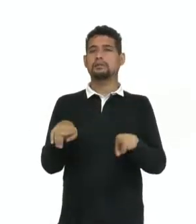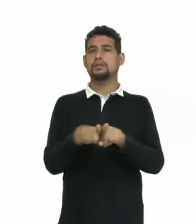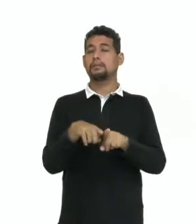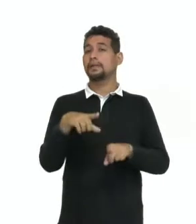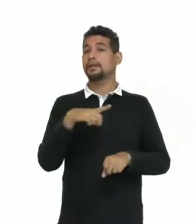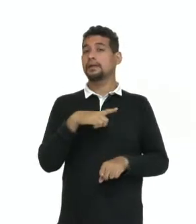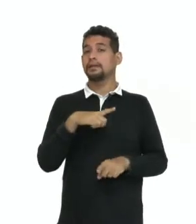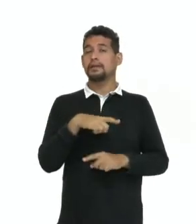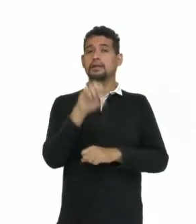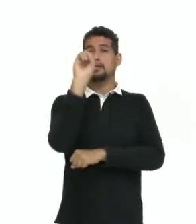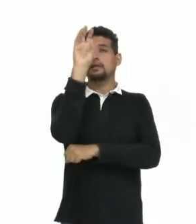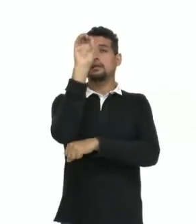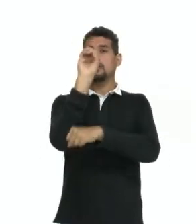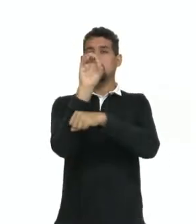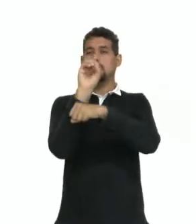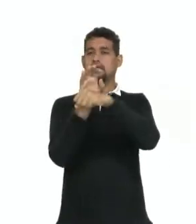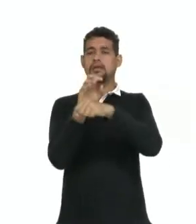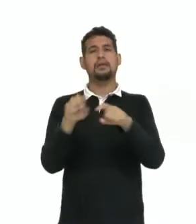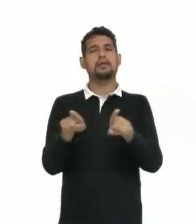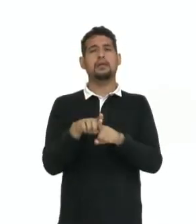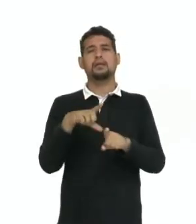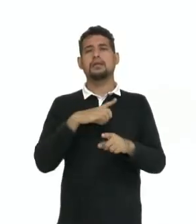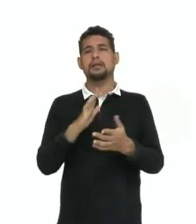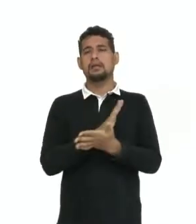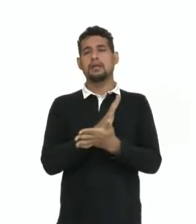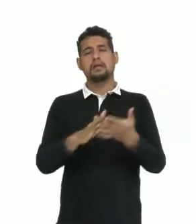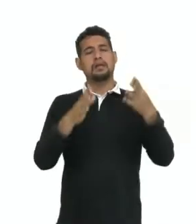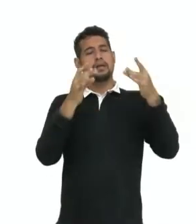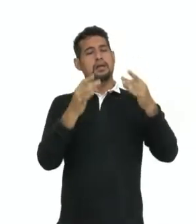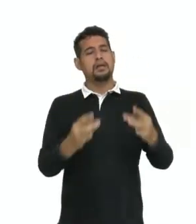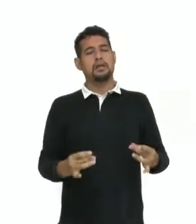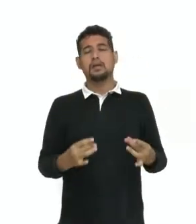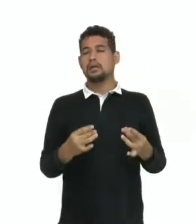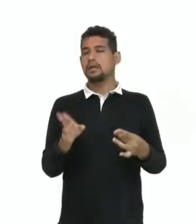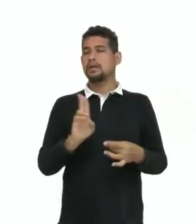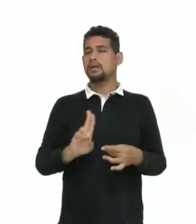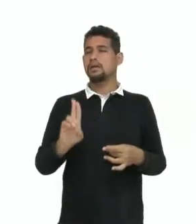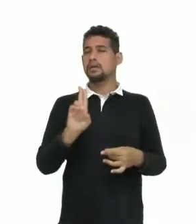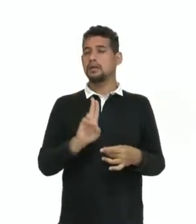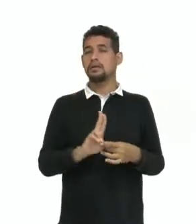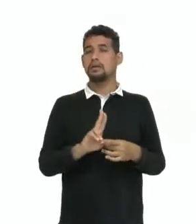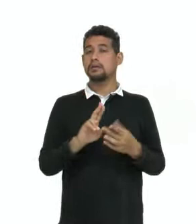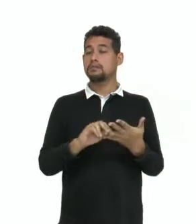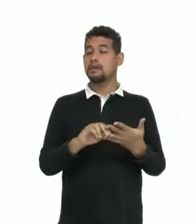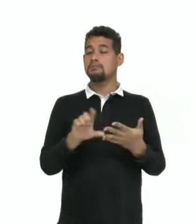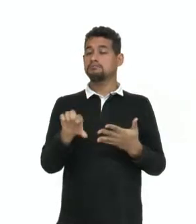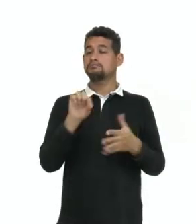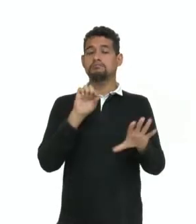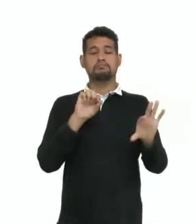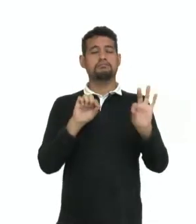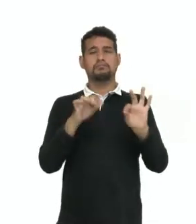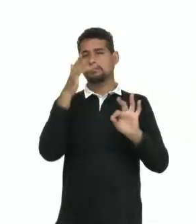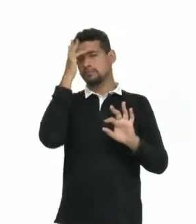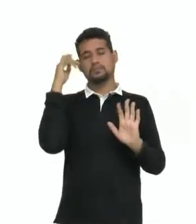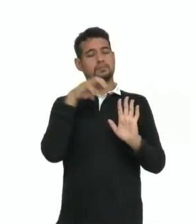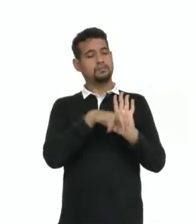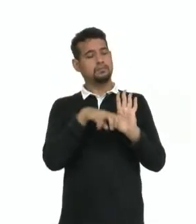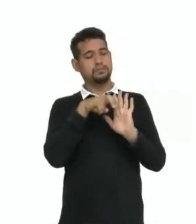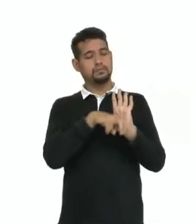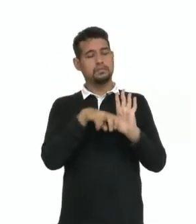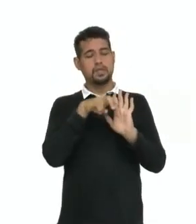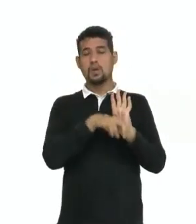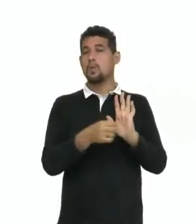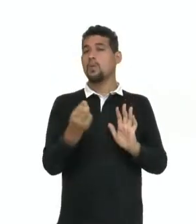presença dos semáforos e temos alguns símbolos que indicam ali, né, de preferência ao cadeirante, né, ou